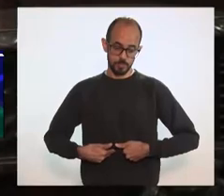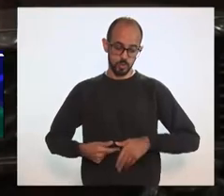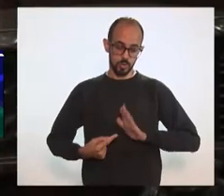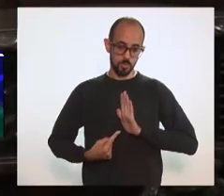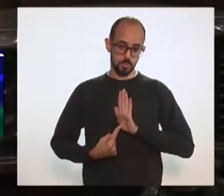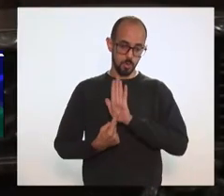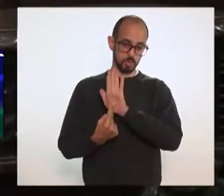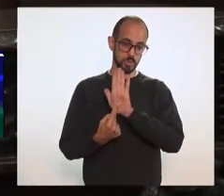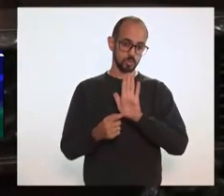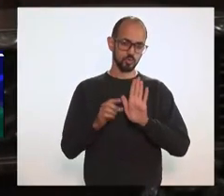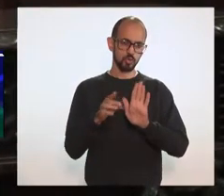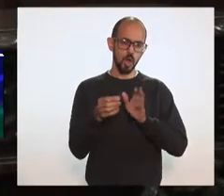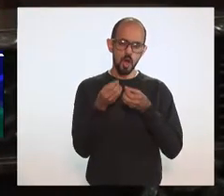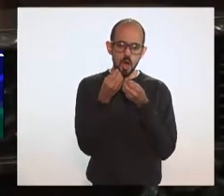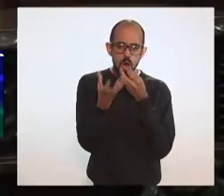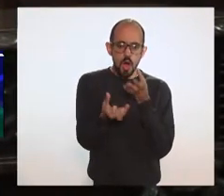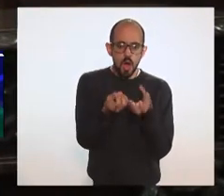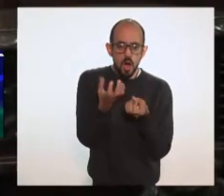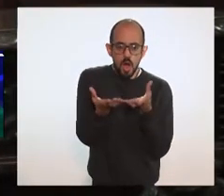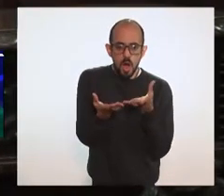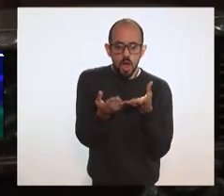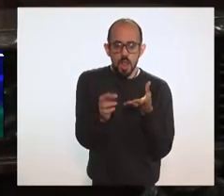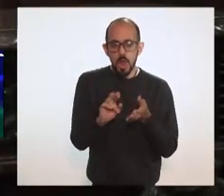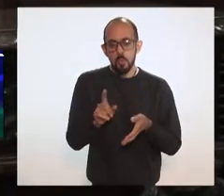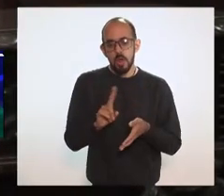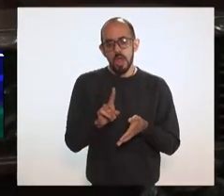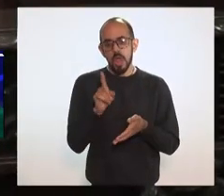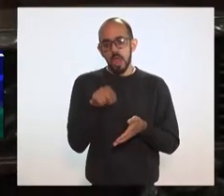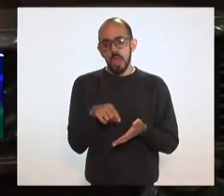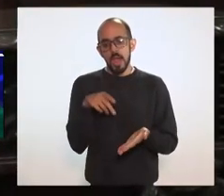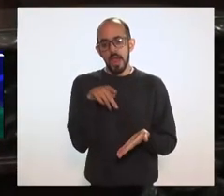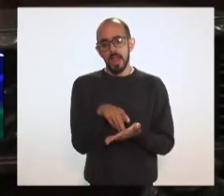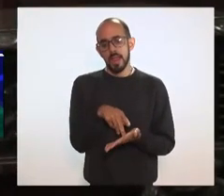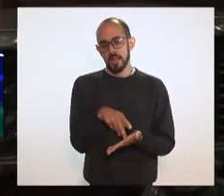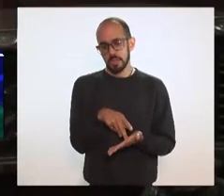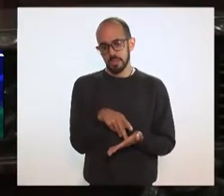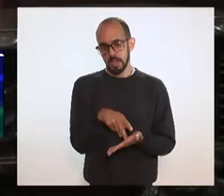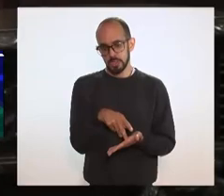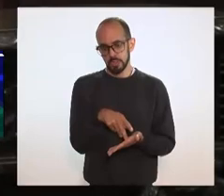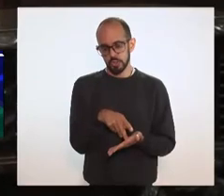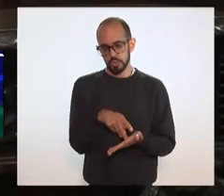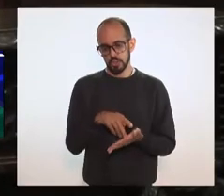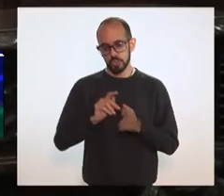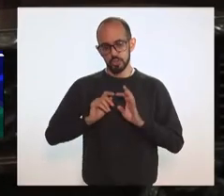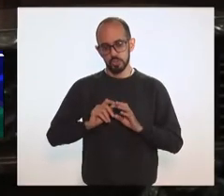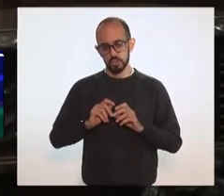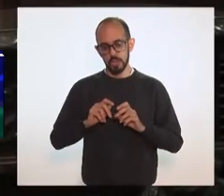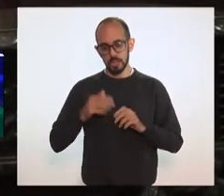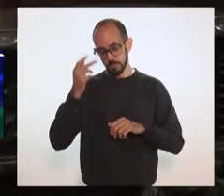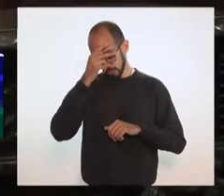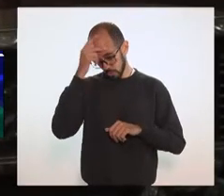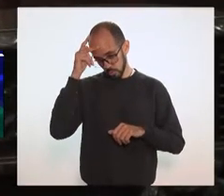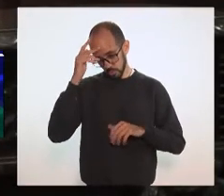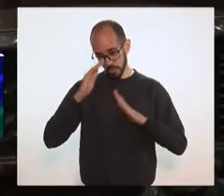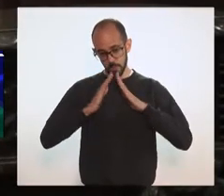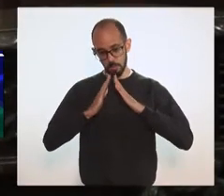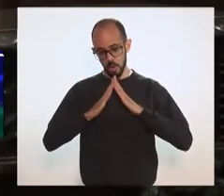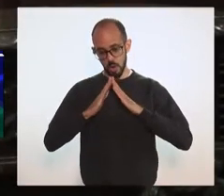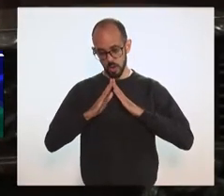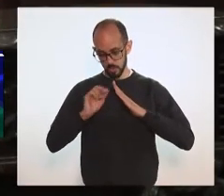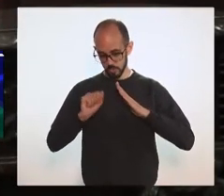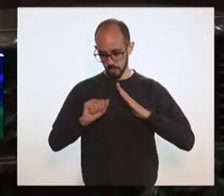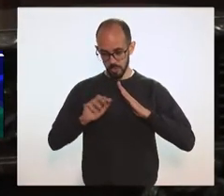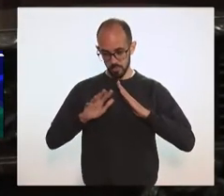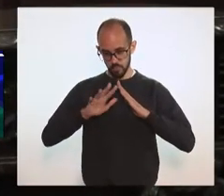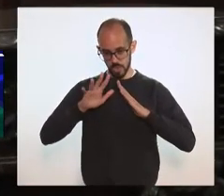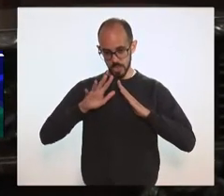o desabafo, o que eu trago aqui é a realidade daqueles e daquelas que vivem na favela, que